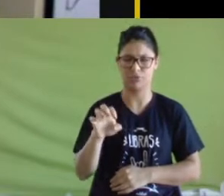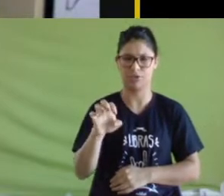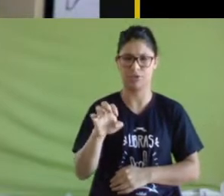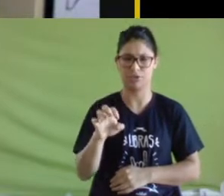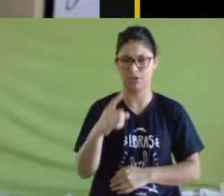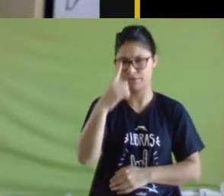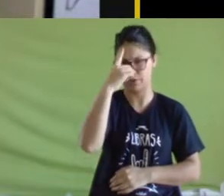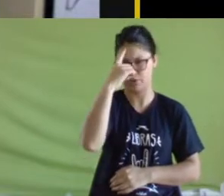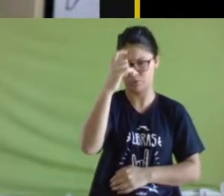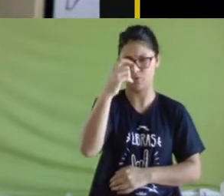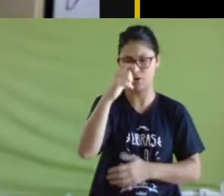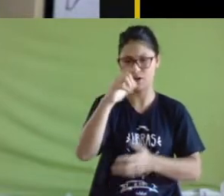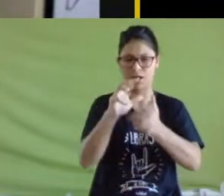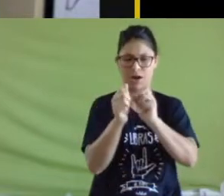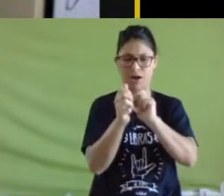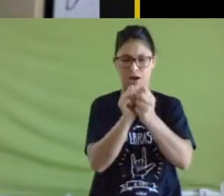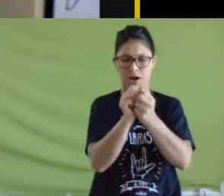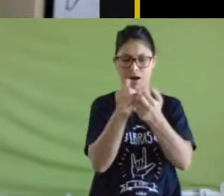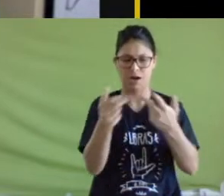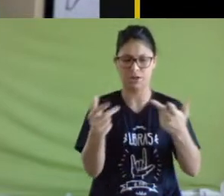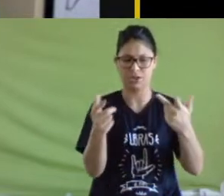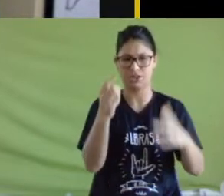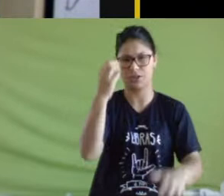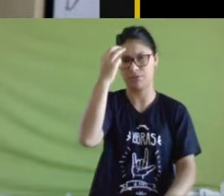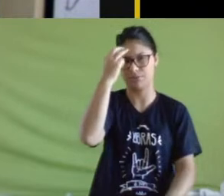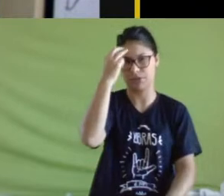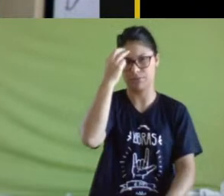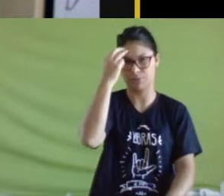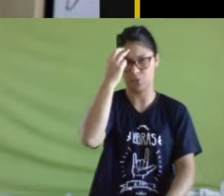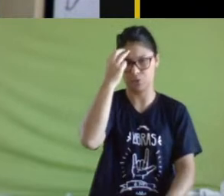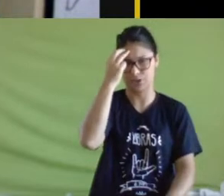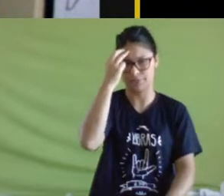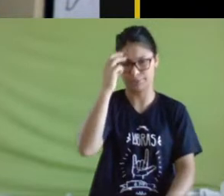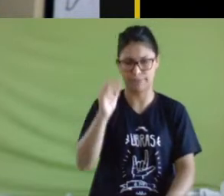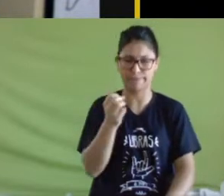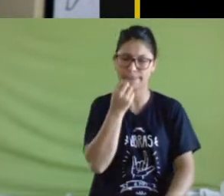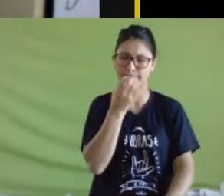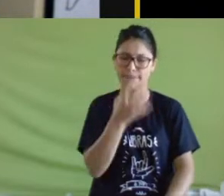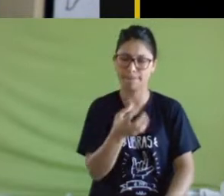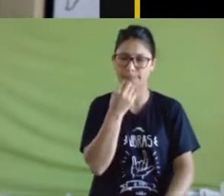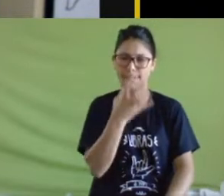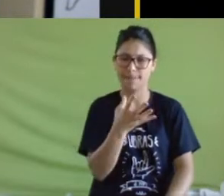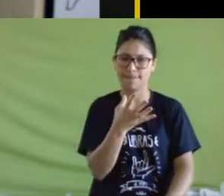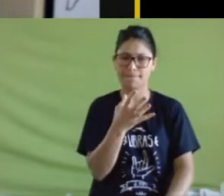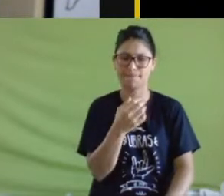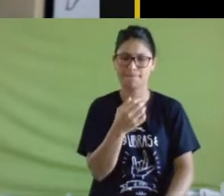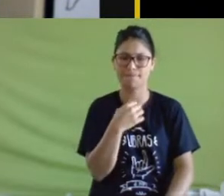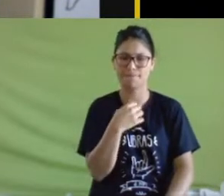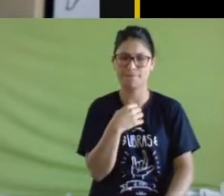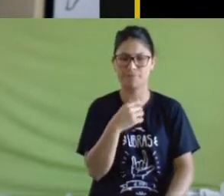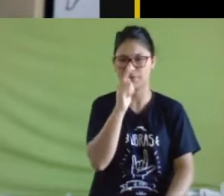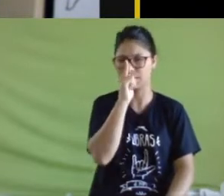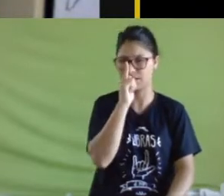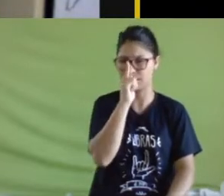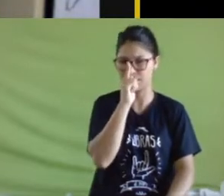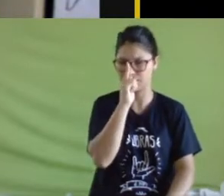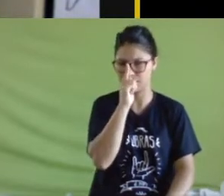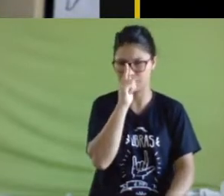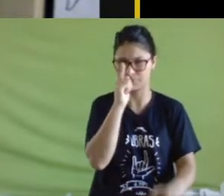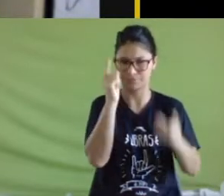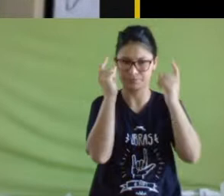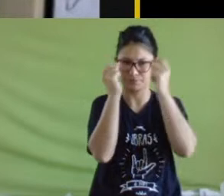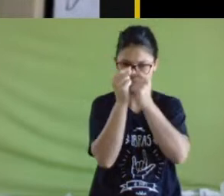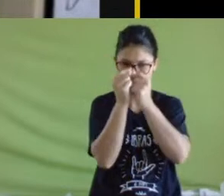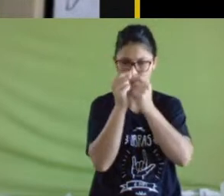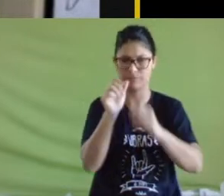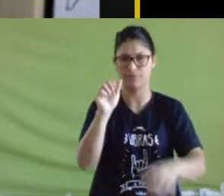da memória, ele conta assim que o Temístocles, o grego, de